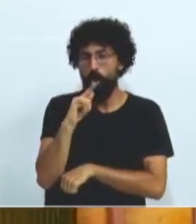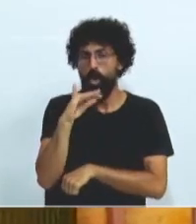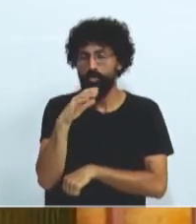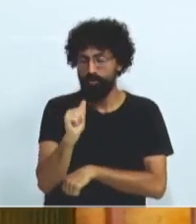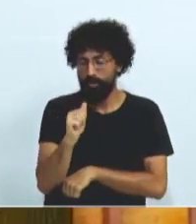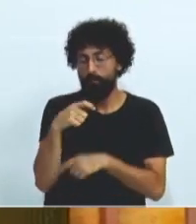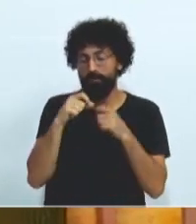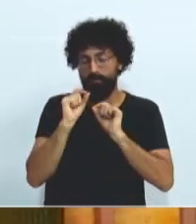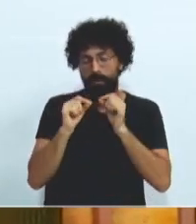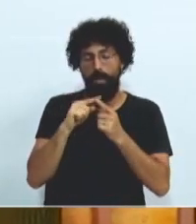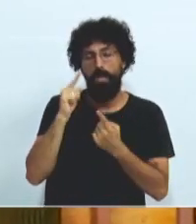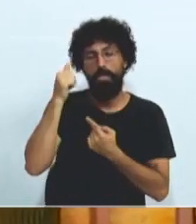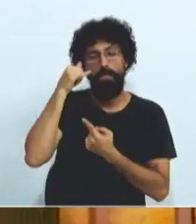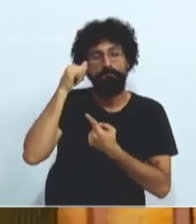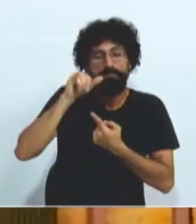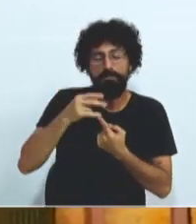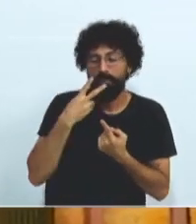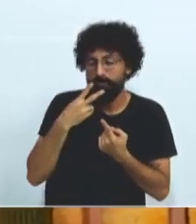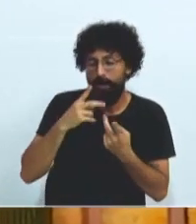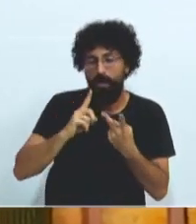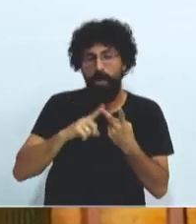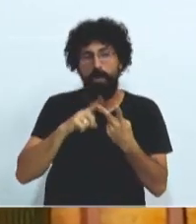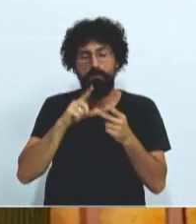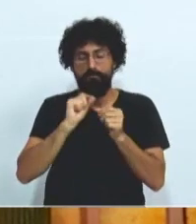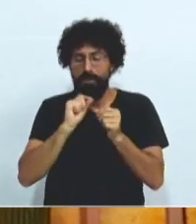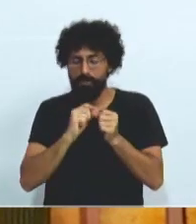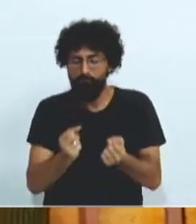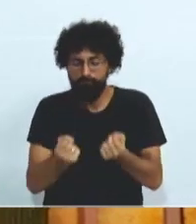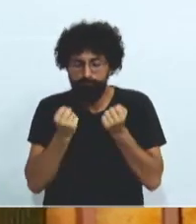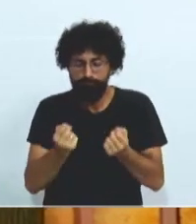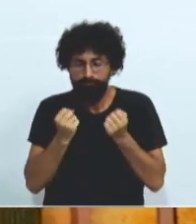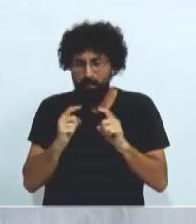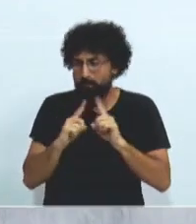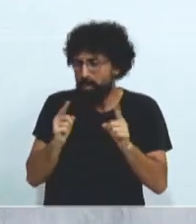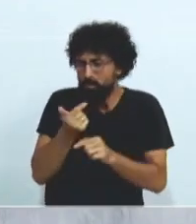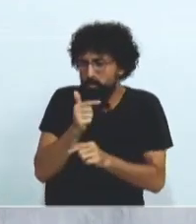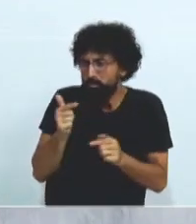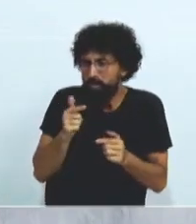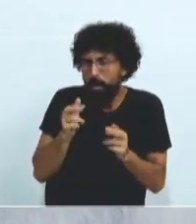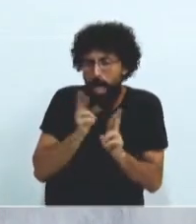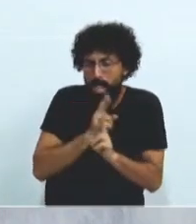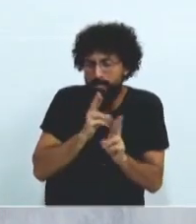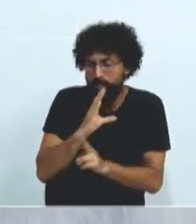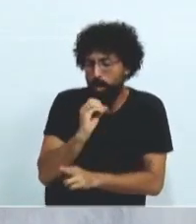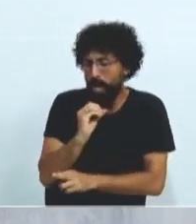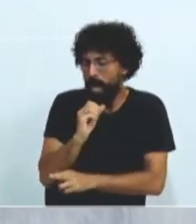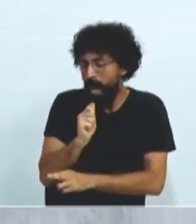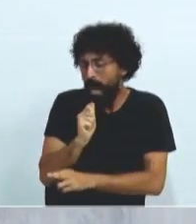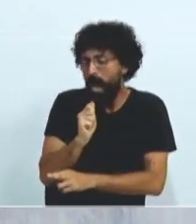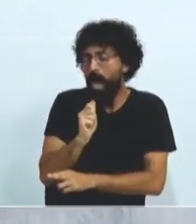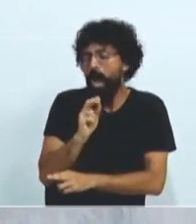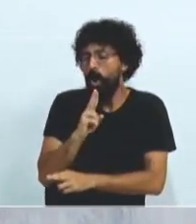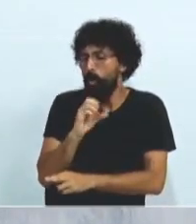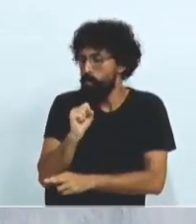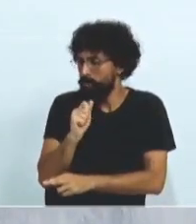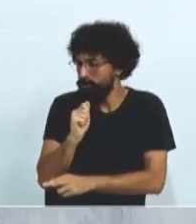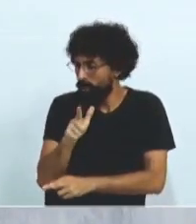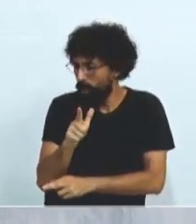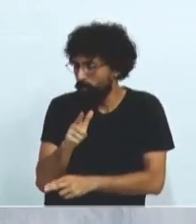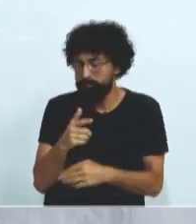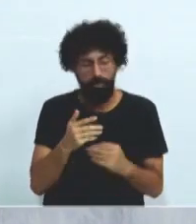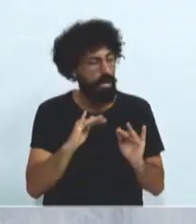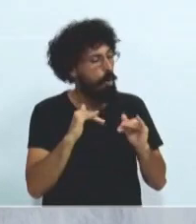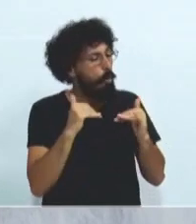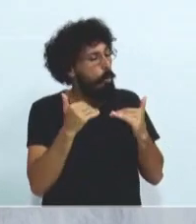atividade física, alimentação saudável. Mas não tem uma relação muito causal, não. Uhum. E quais são os sintomas? Como, de fato, eu vou